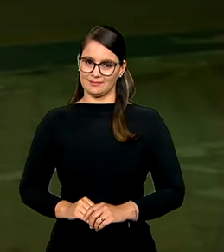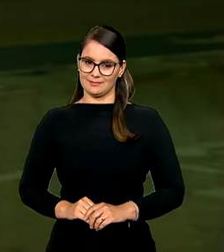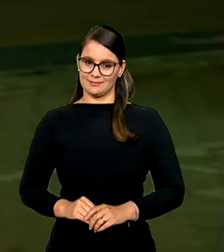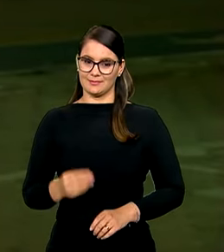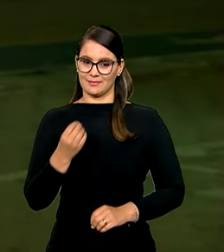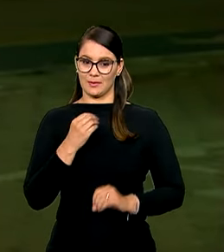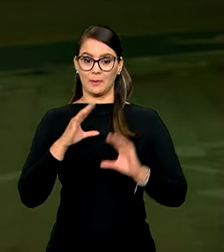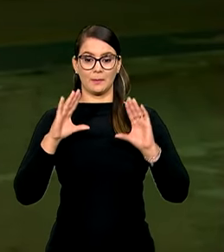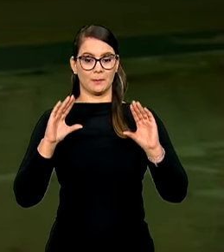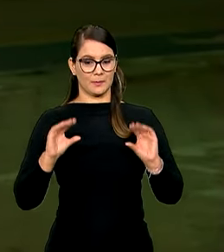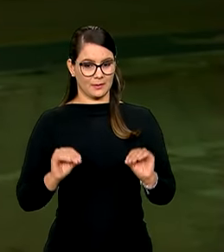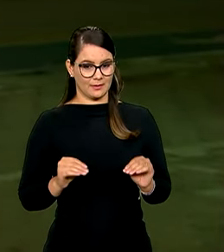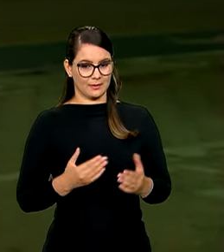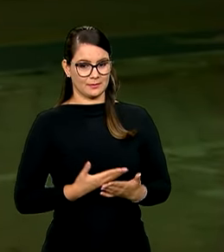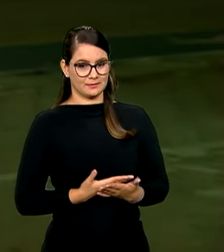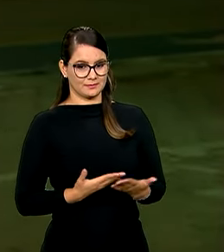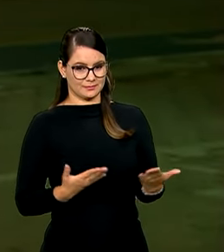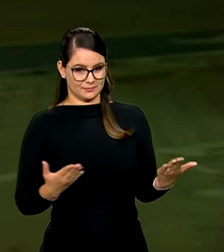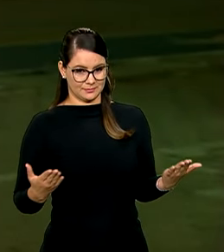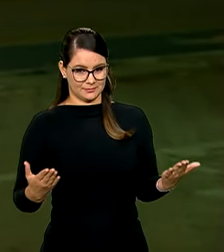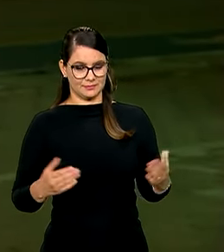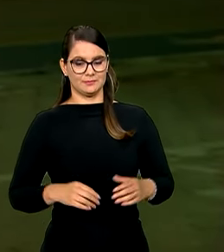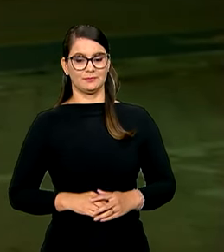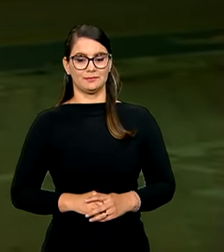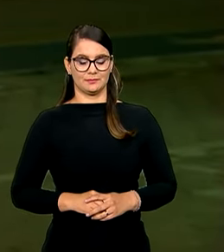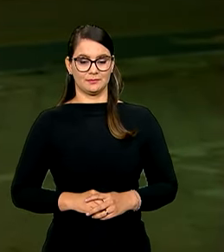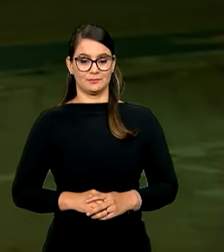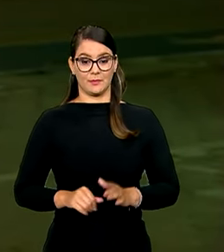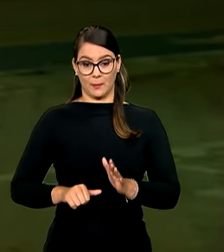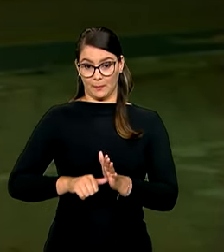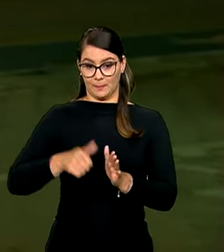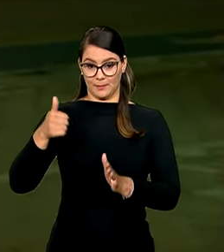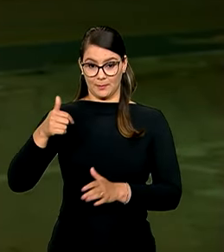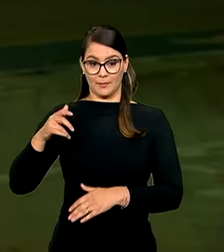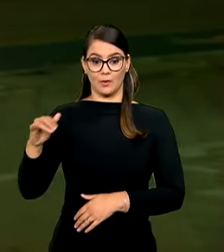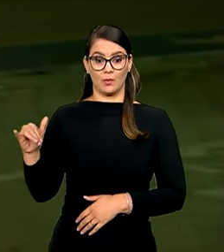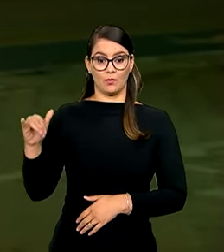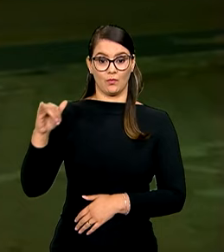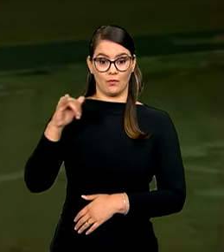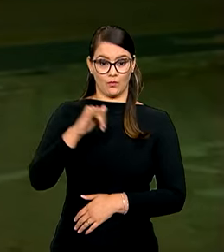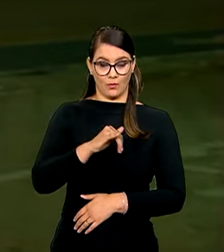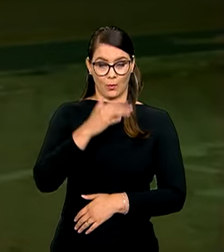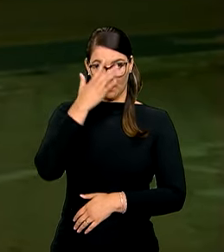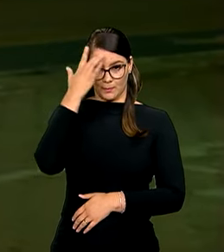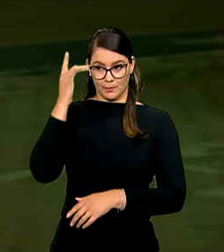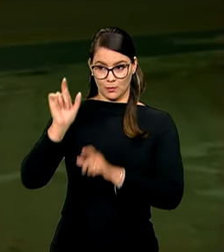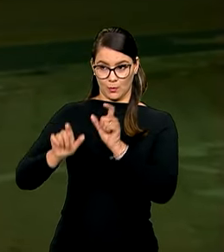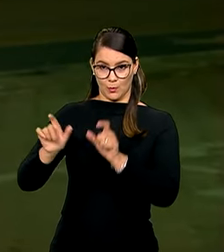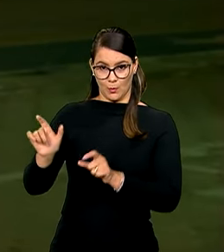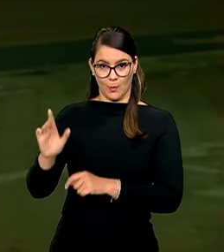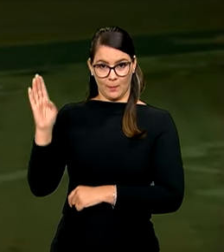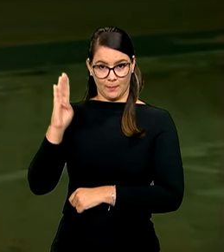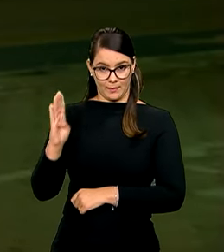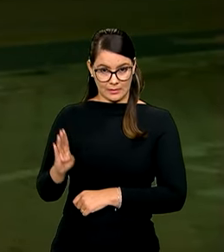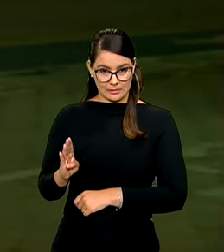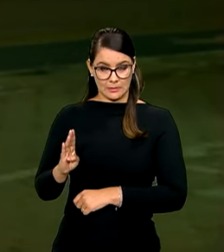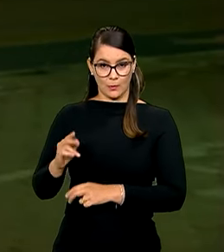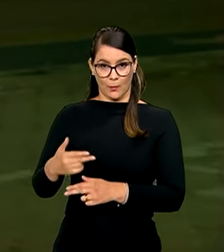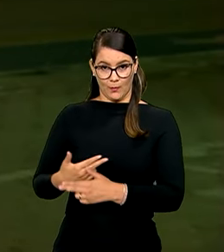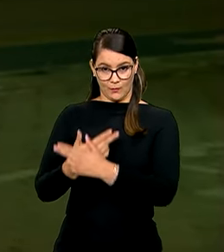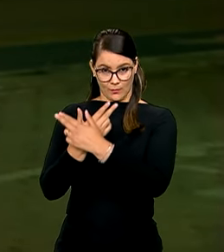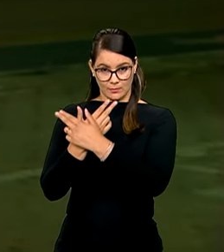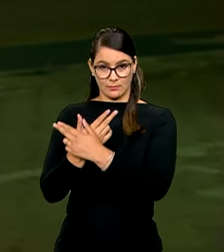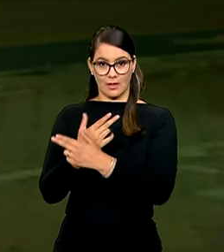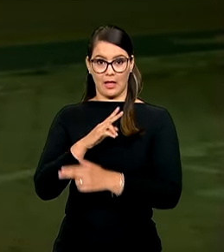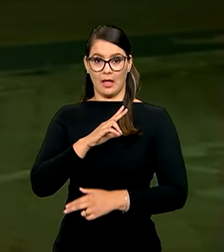Boa noite, Ana, Roberto e a você que nos assiste. O primeiro voo com brasileiros resgatados pela Força Aérea Brasileira em